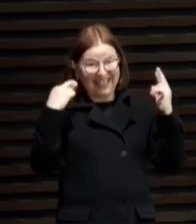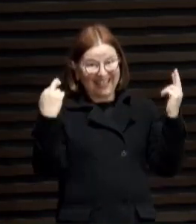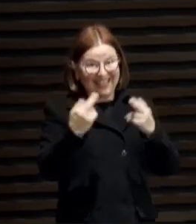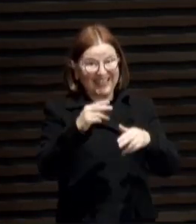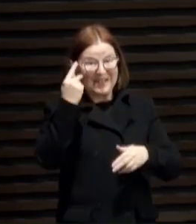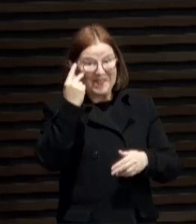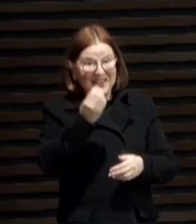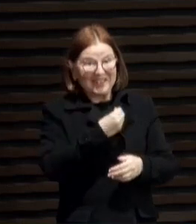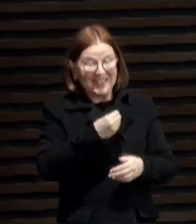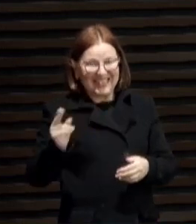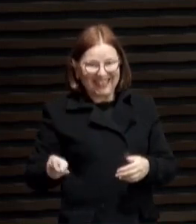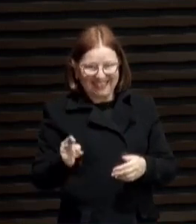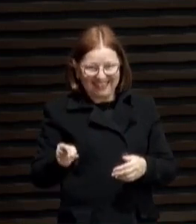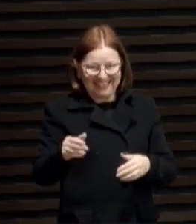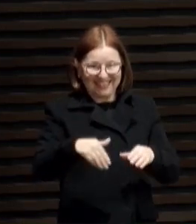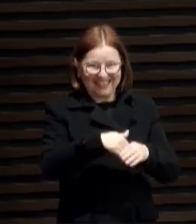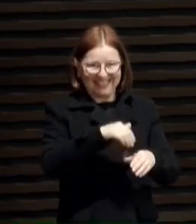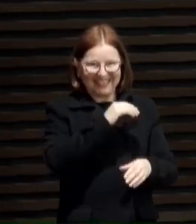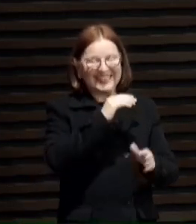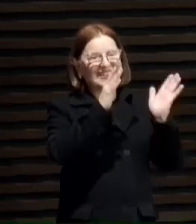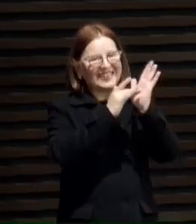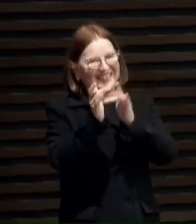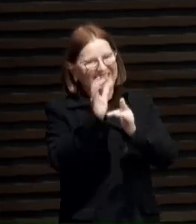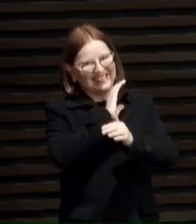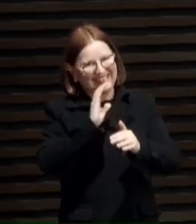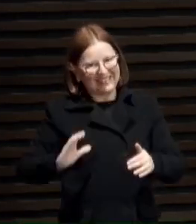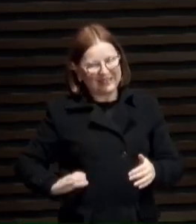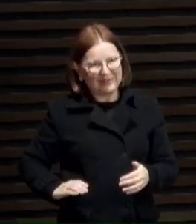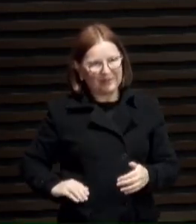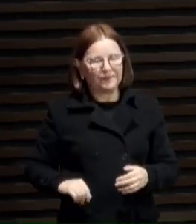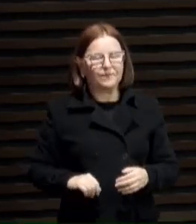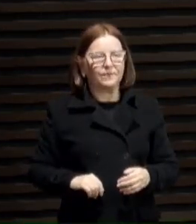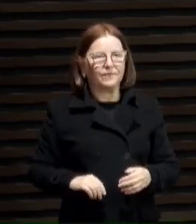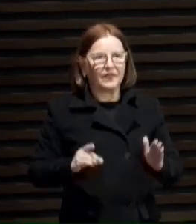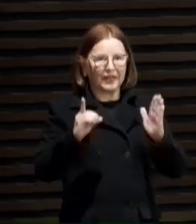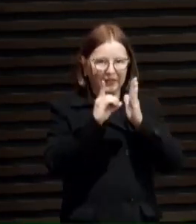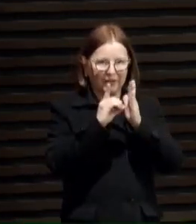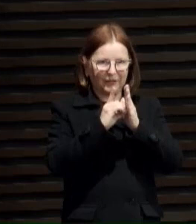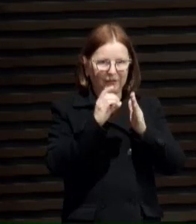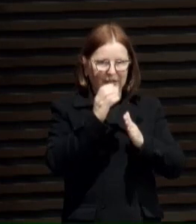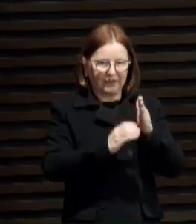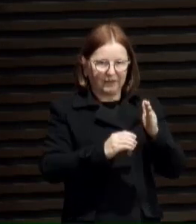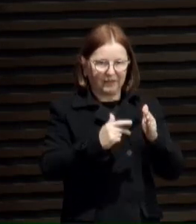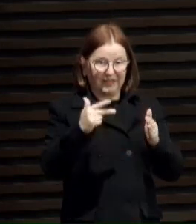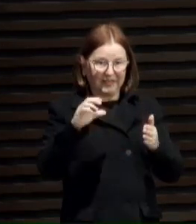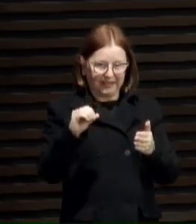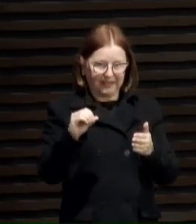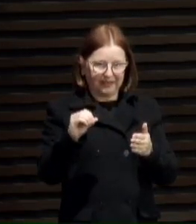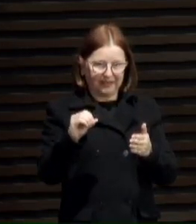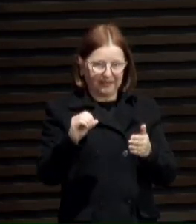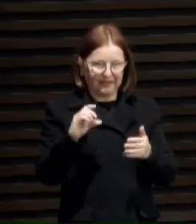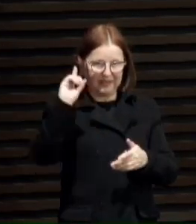Cristo. Então nós temos dois caminhos. Lá em Deuteronômio 30, Deus fala assim, olha, eis que eu coloco de